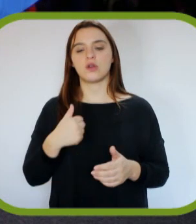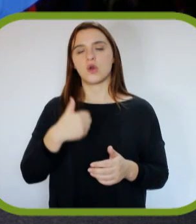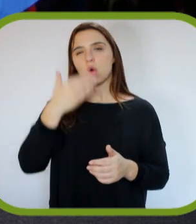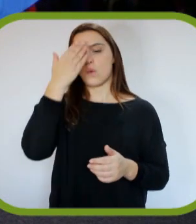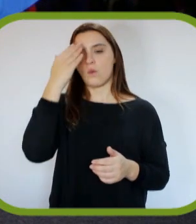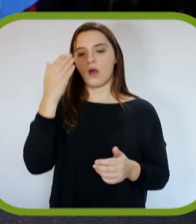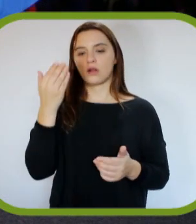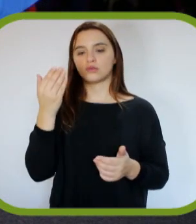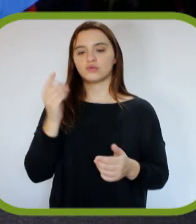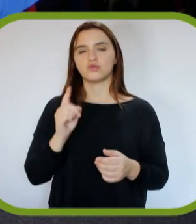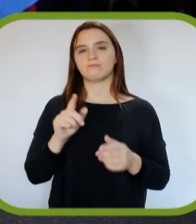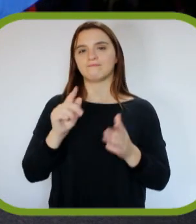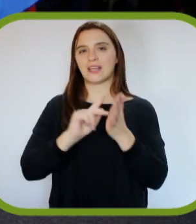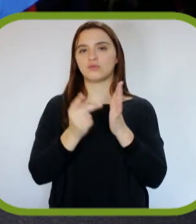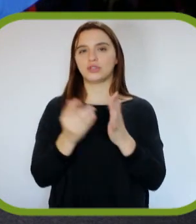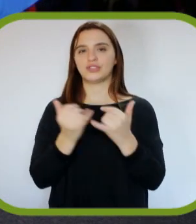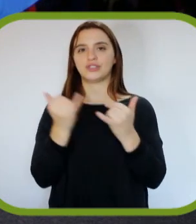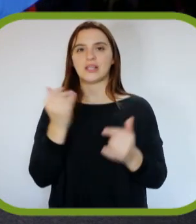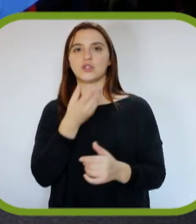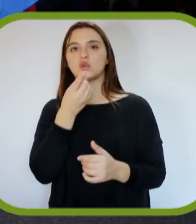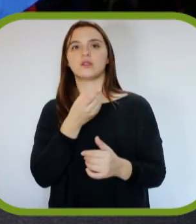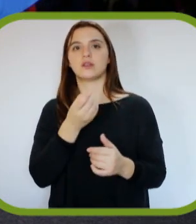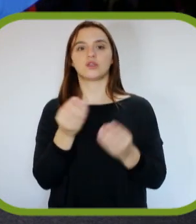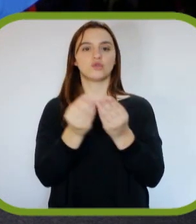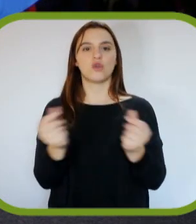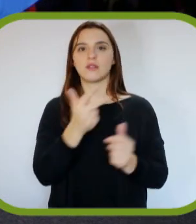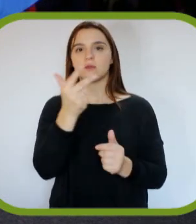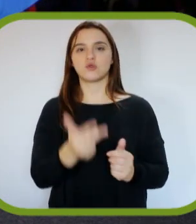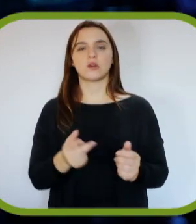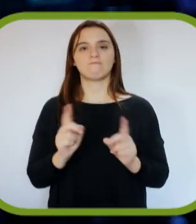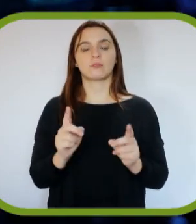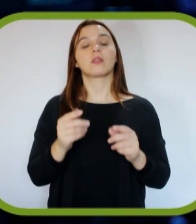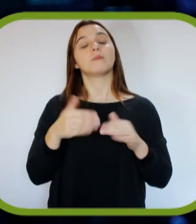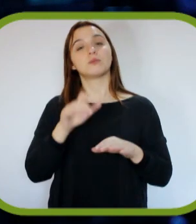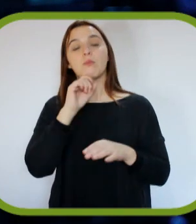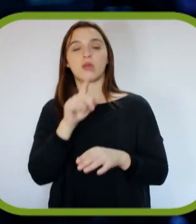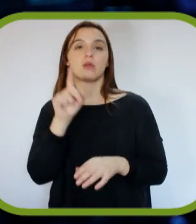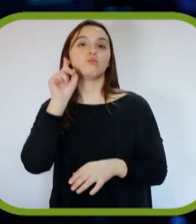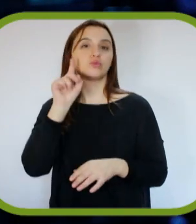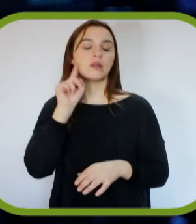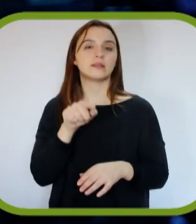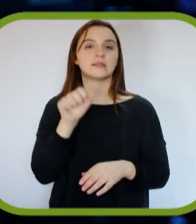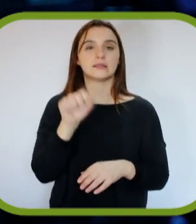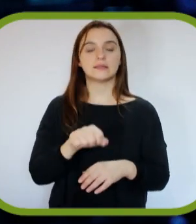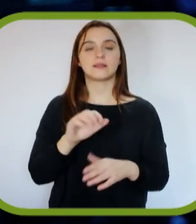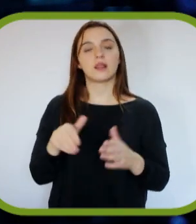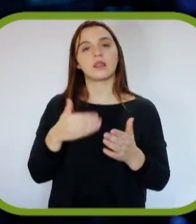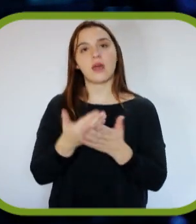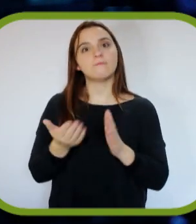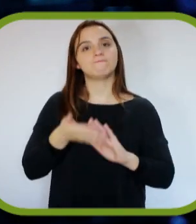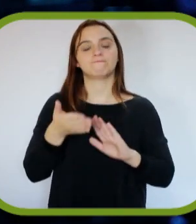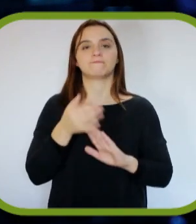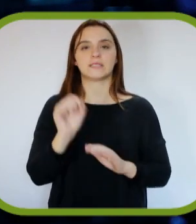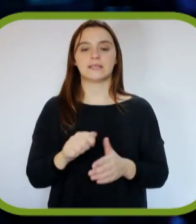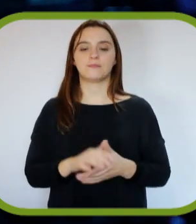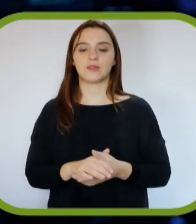And I do not think that digital technologies alone are the great solution, but they can be a really important driver